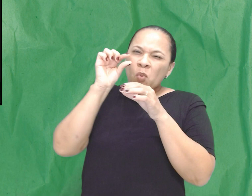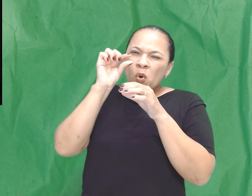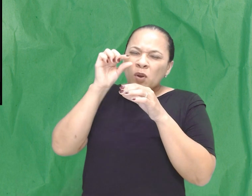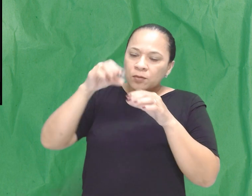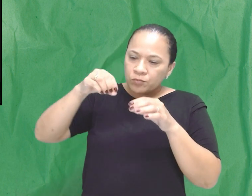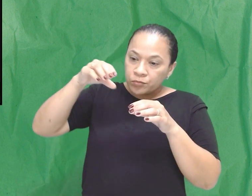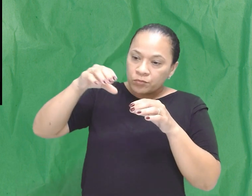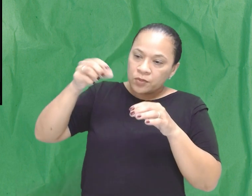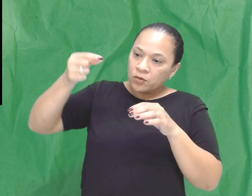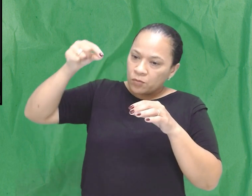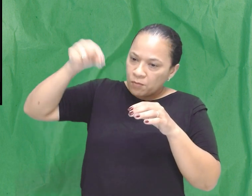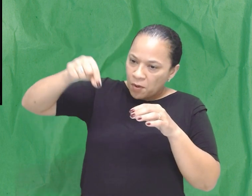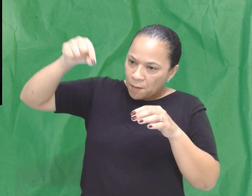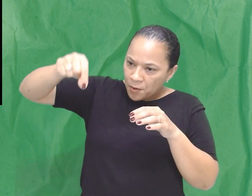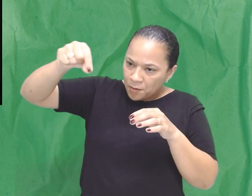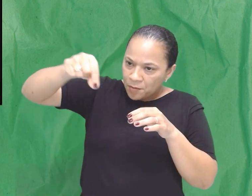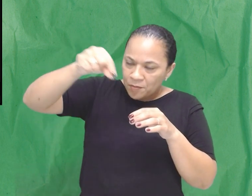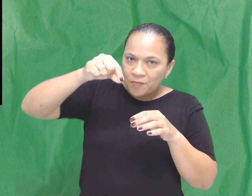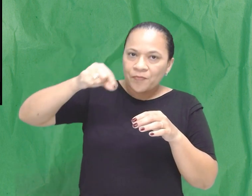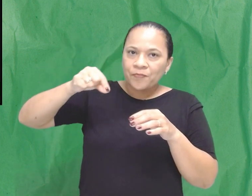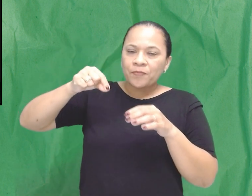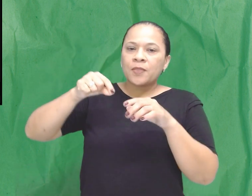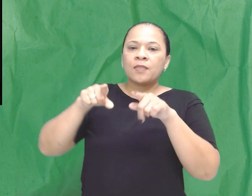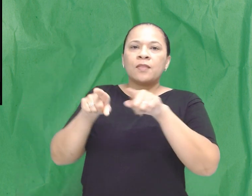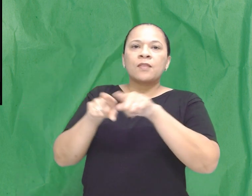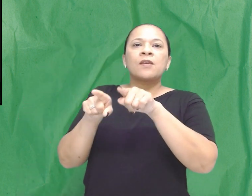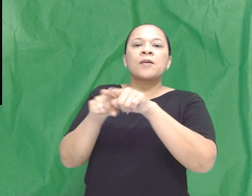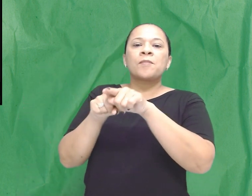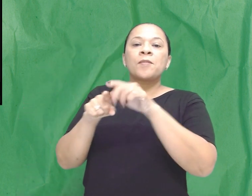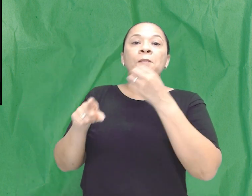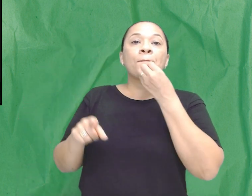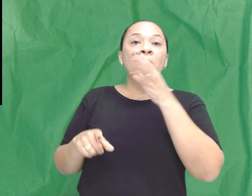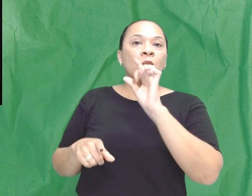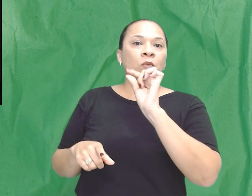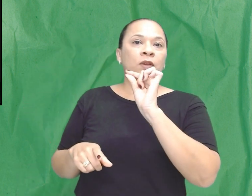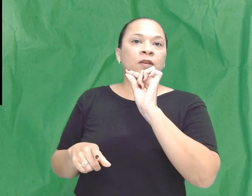outra coisa que é muito bom também que